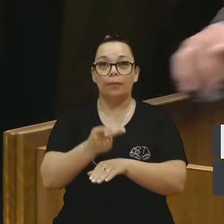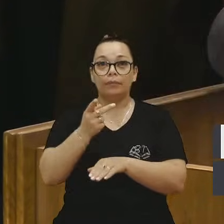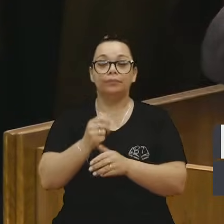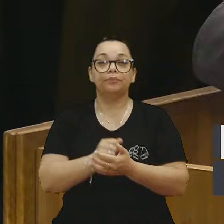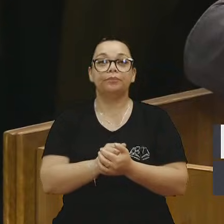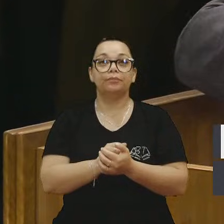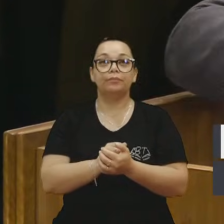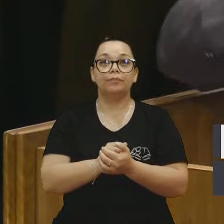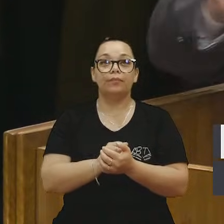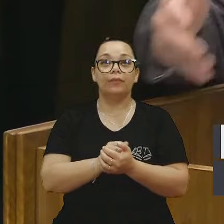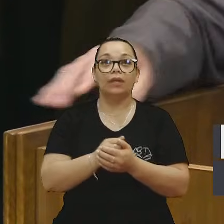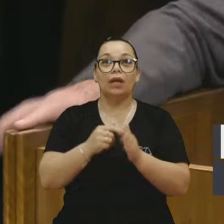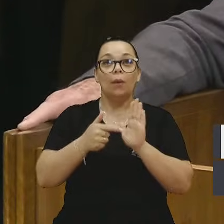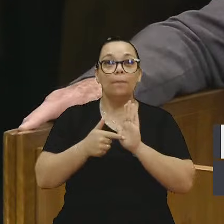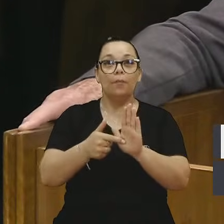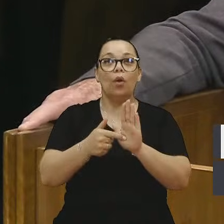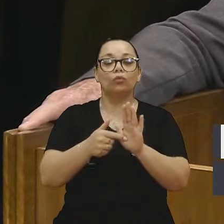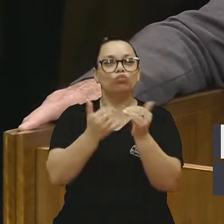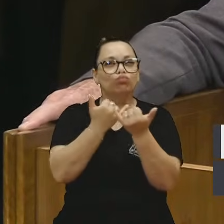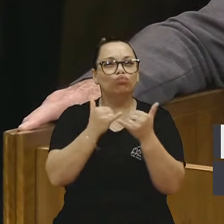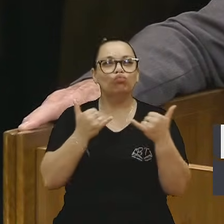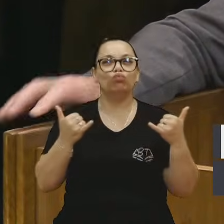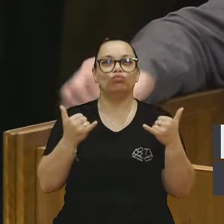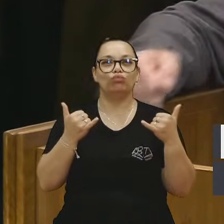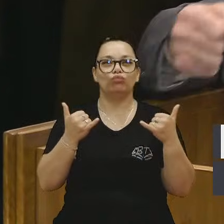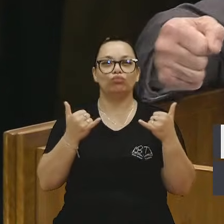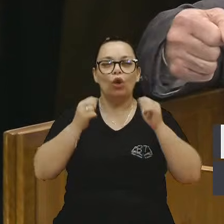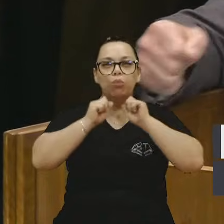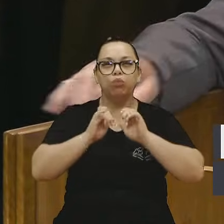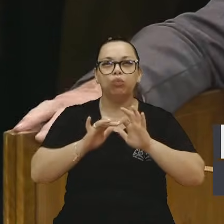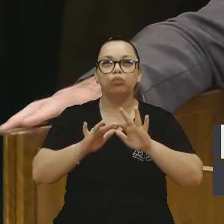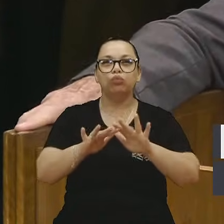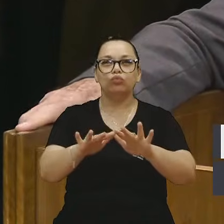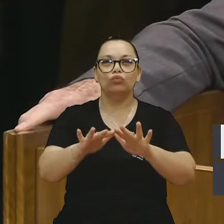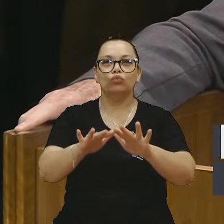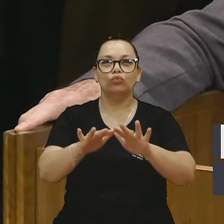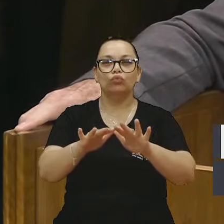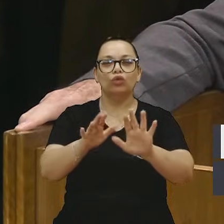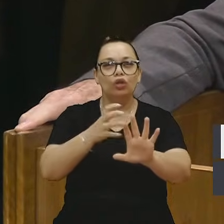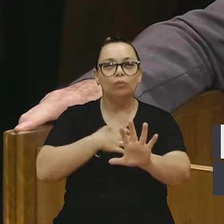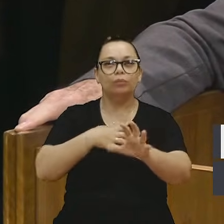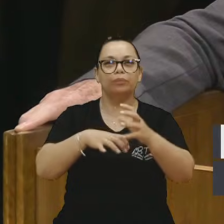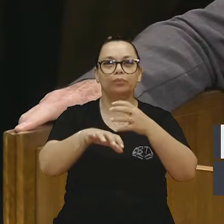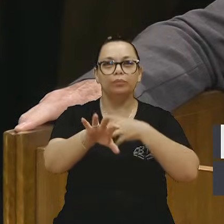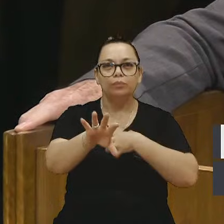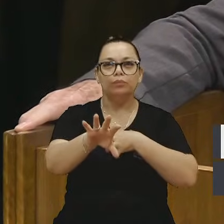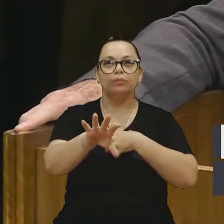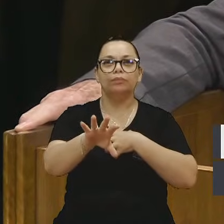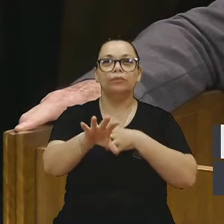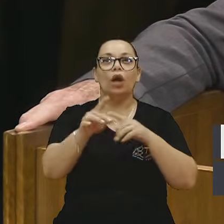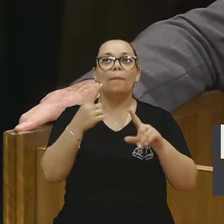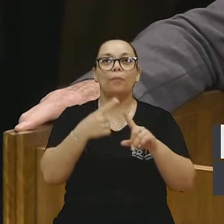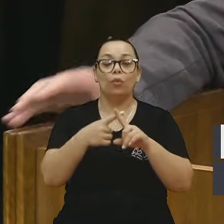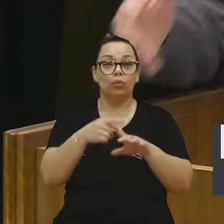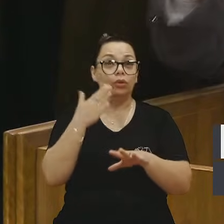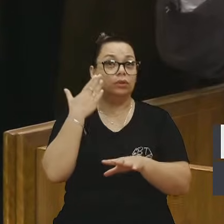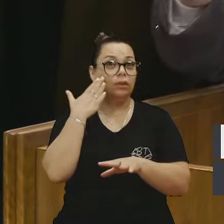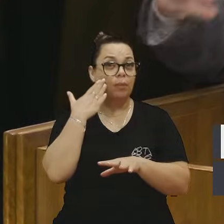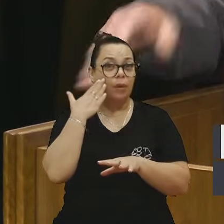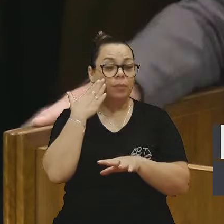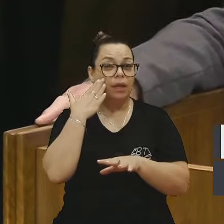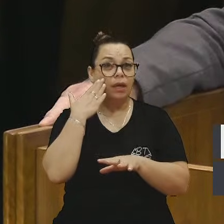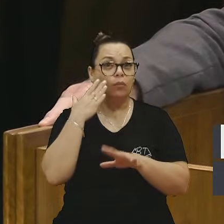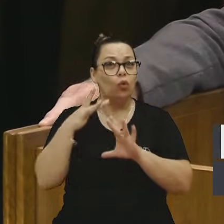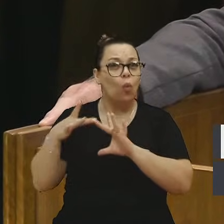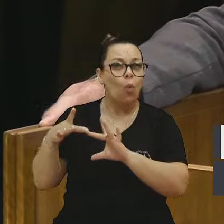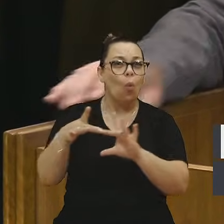eu respiro aqui muita energia, muita empatia, porque nós sabemos, muita